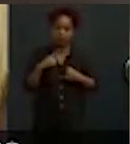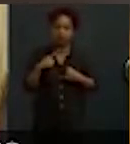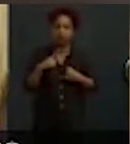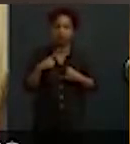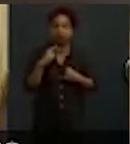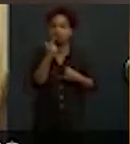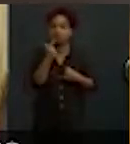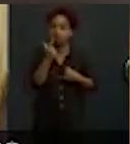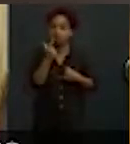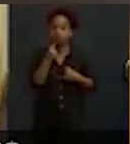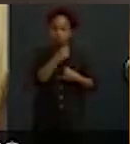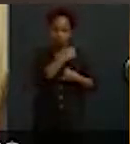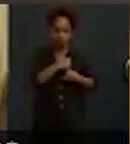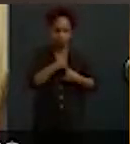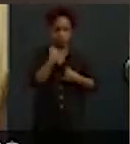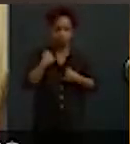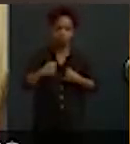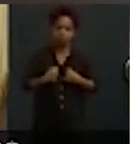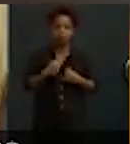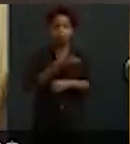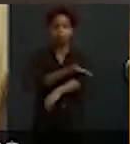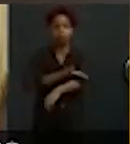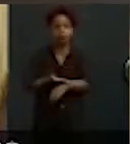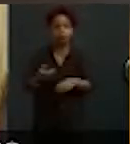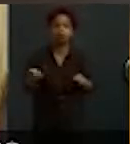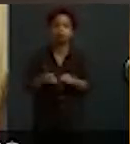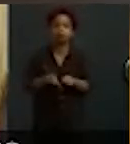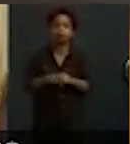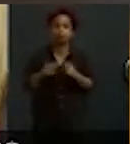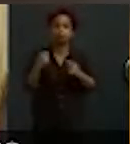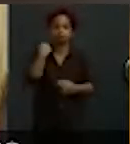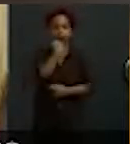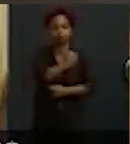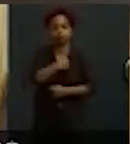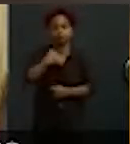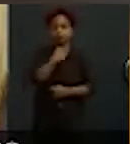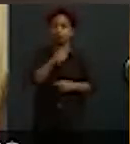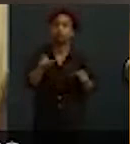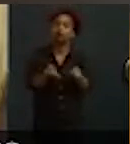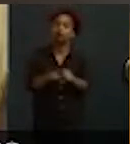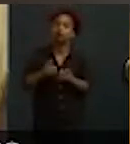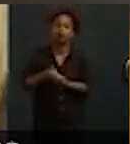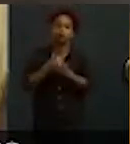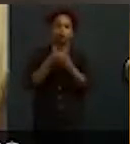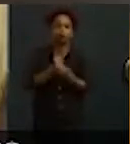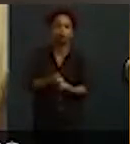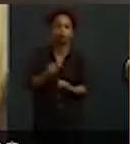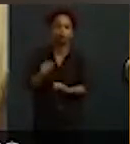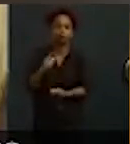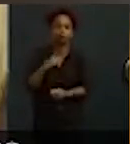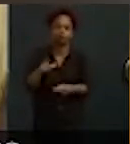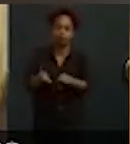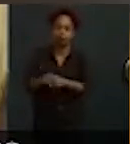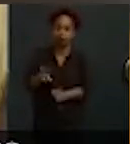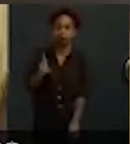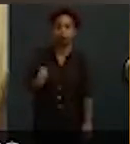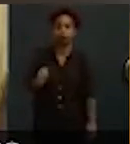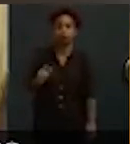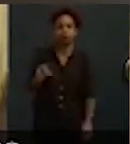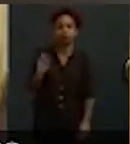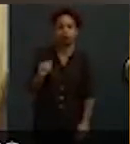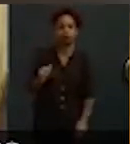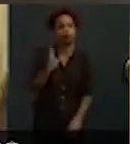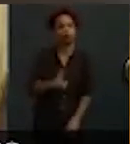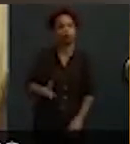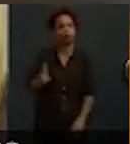2 riscas brancas, passadas ao redor do pescoço, e é acompanhada de roseta para que o uso